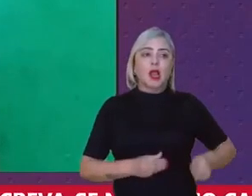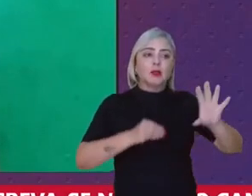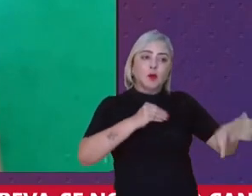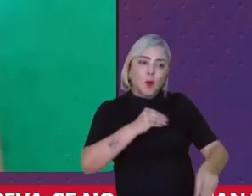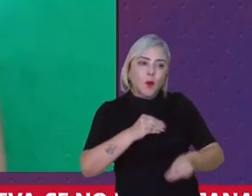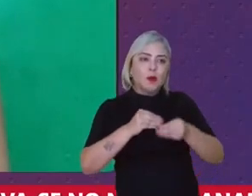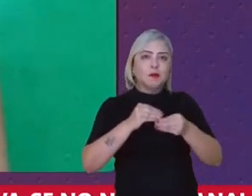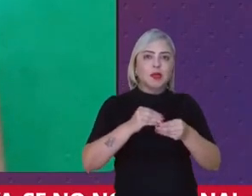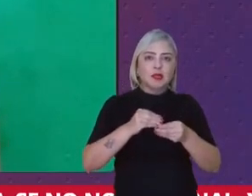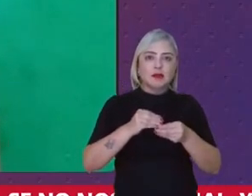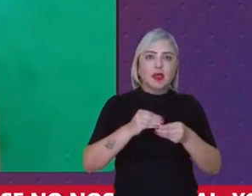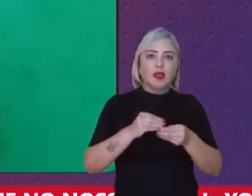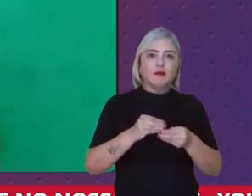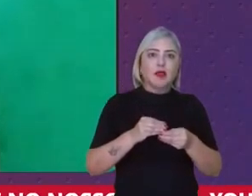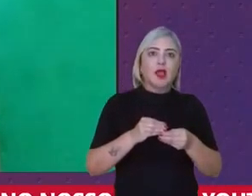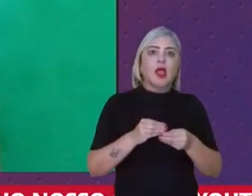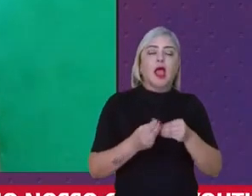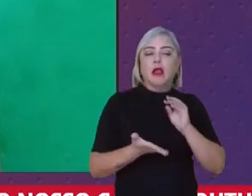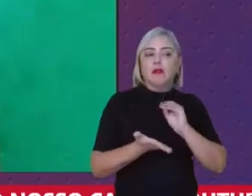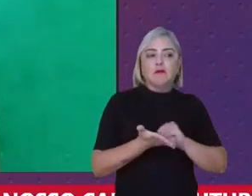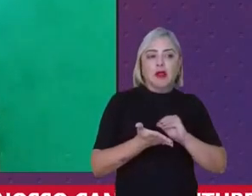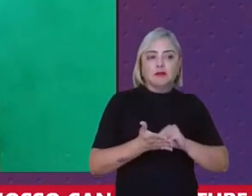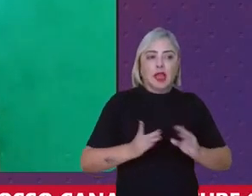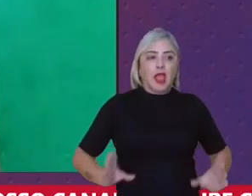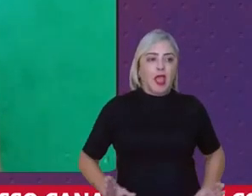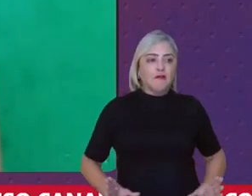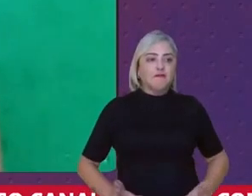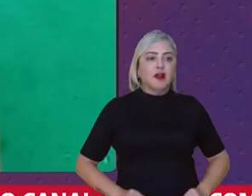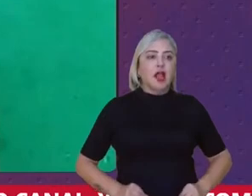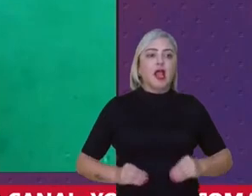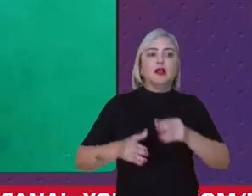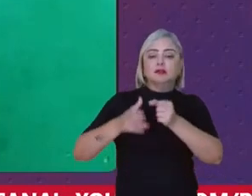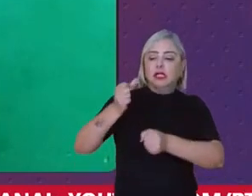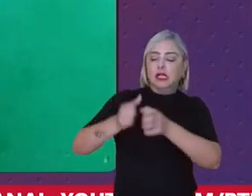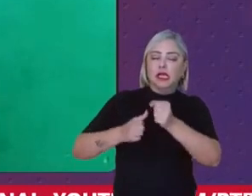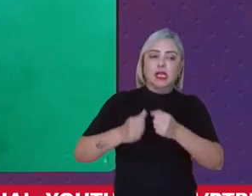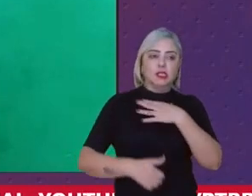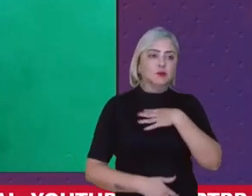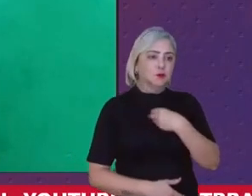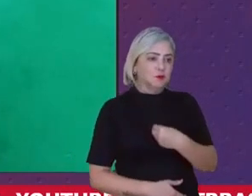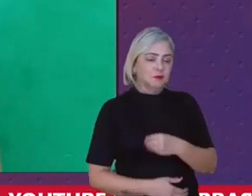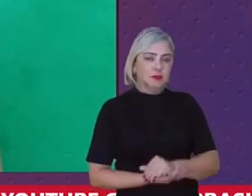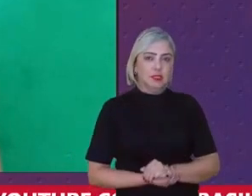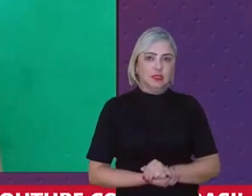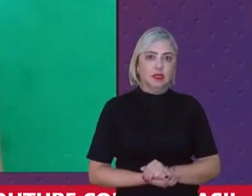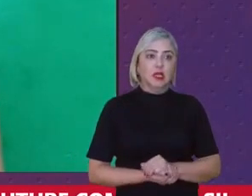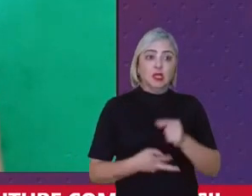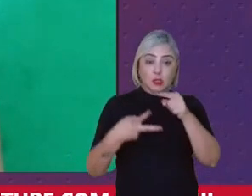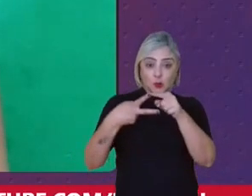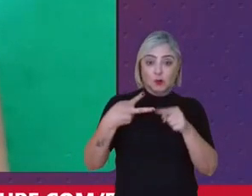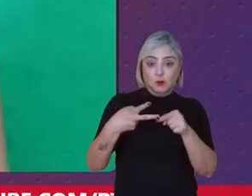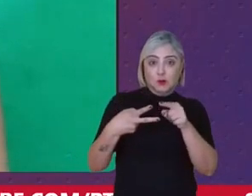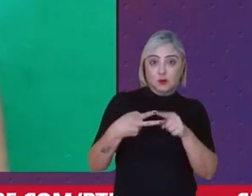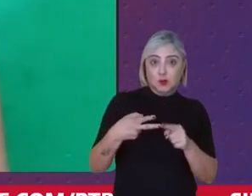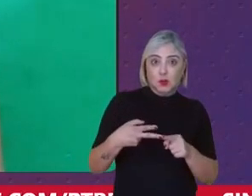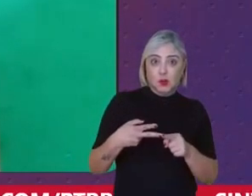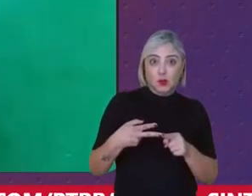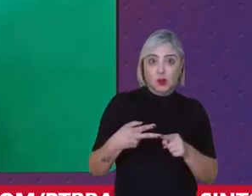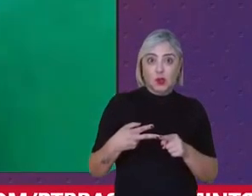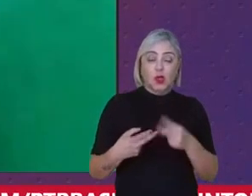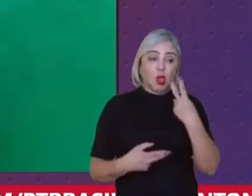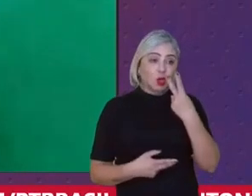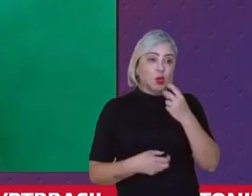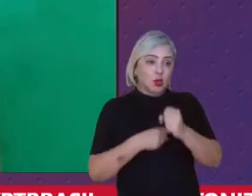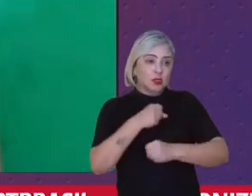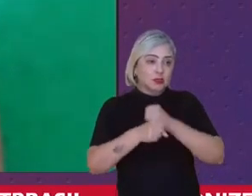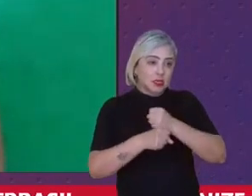suplementava e não deixava faltar fralda, leite para o menino em casa. Tudo, a diferença de 2 anos um